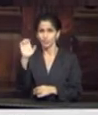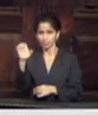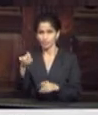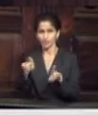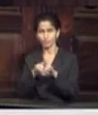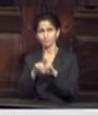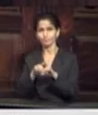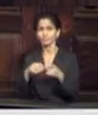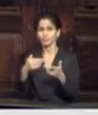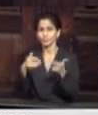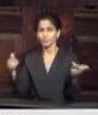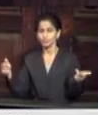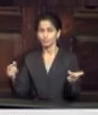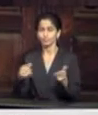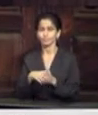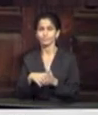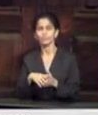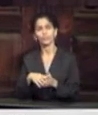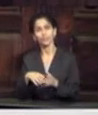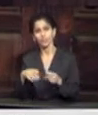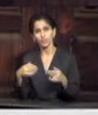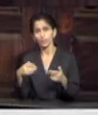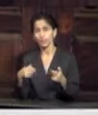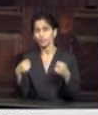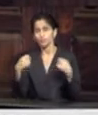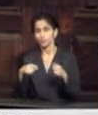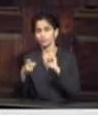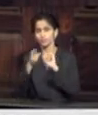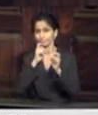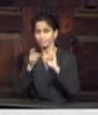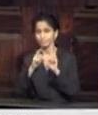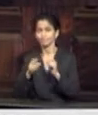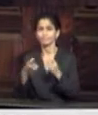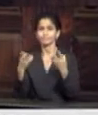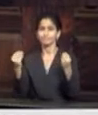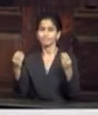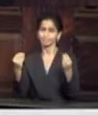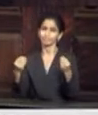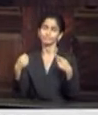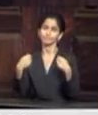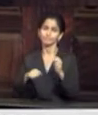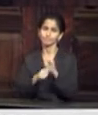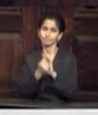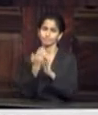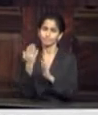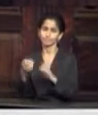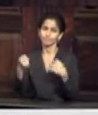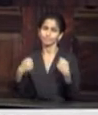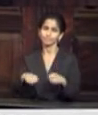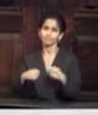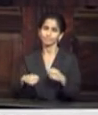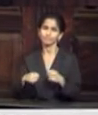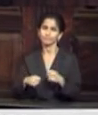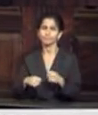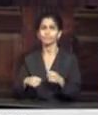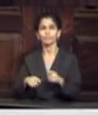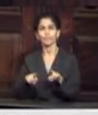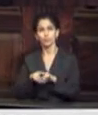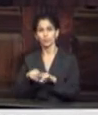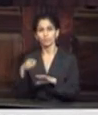que serão ainda motivo de intenso debate, deputado Eliomar Coelho. A necessidade que teremos de